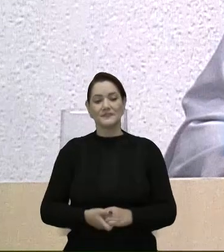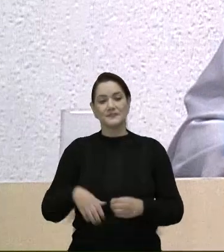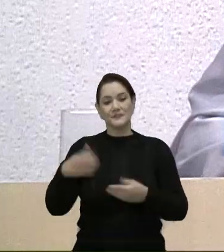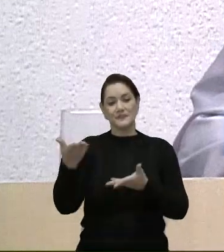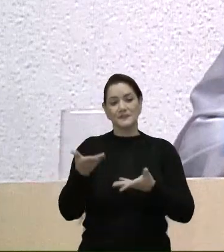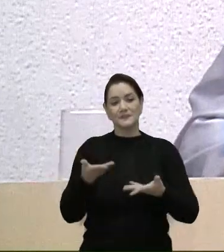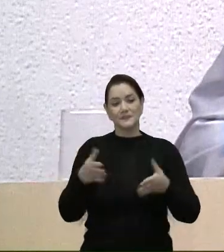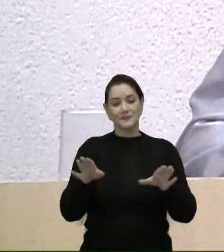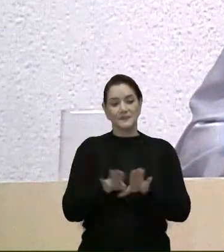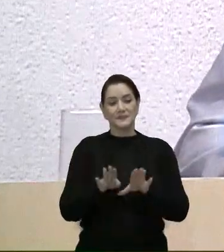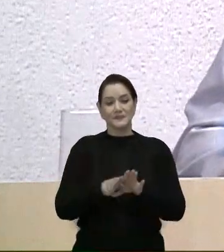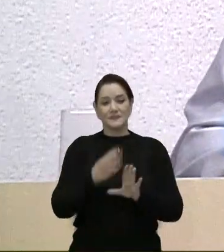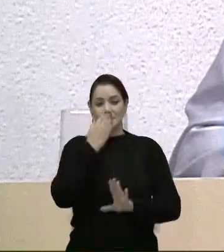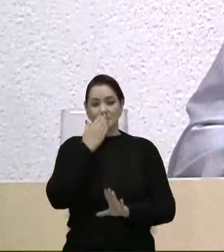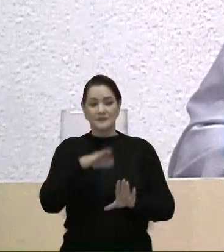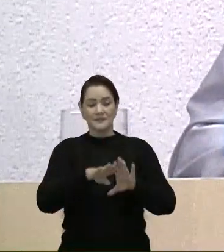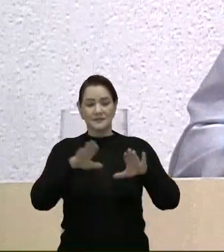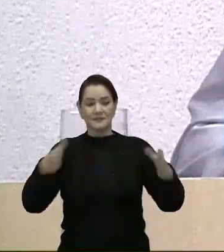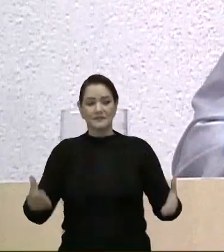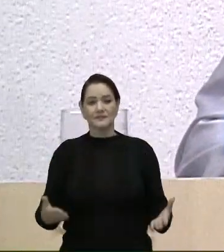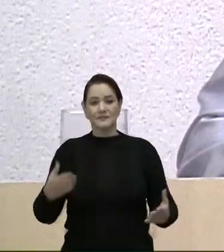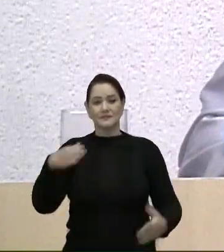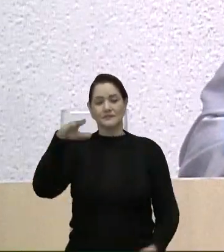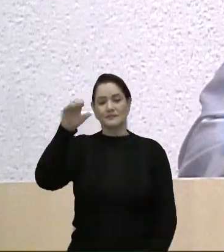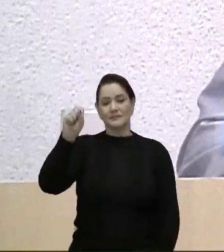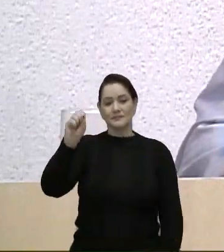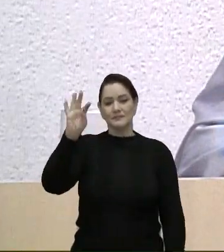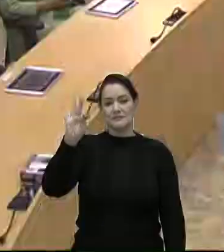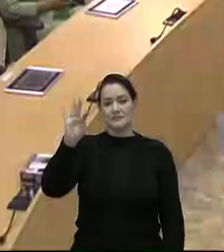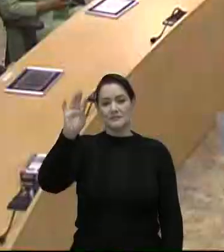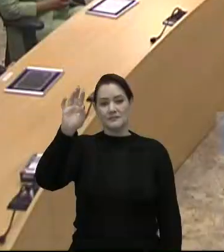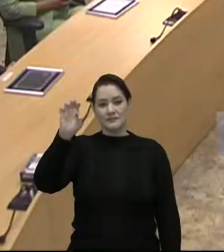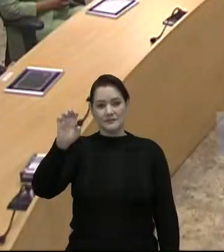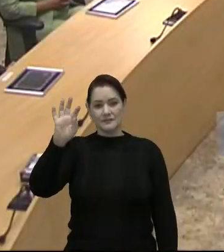Convidamos para vir à frente dessa mesa, Stephanie Moreira.